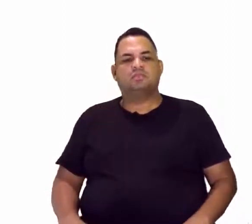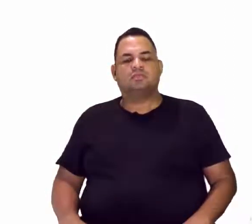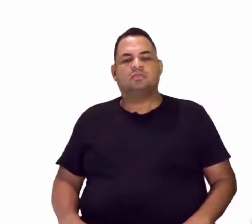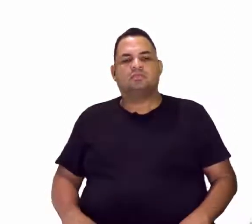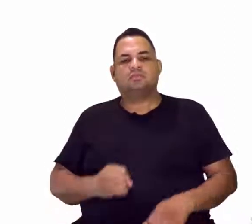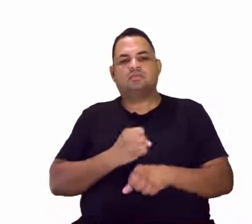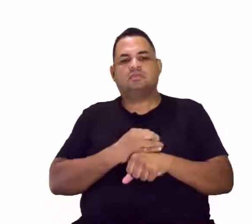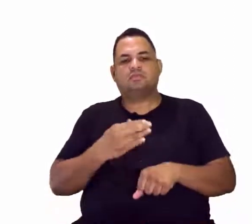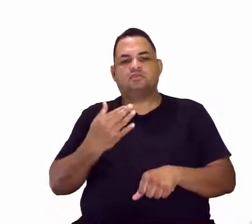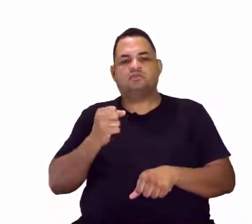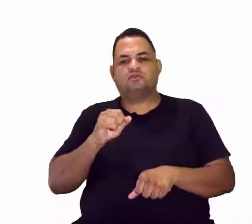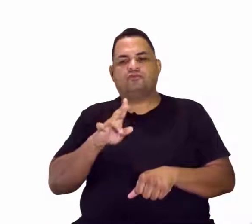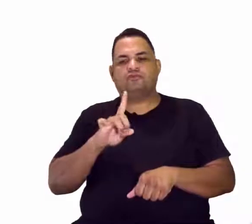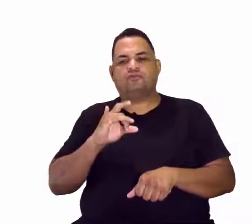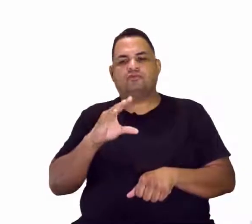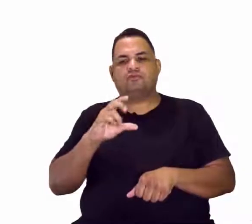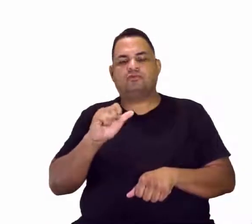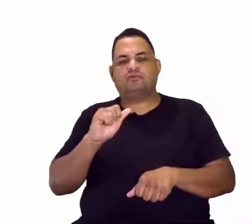Ácido sulfúrico,